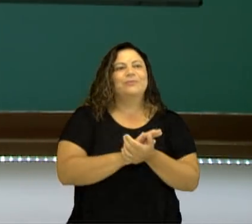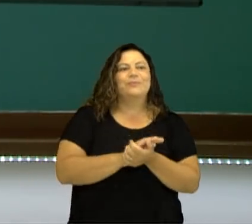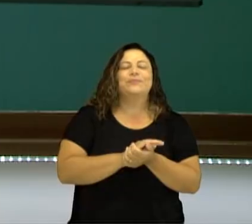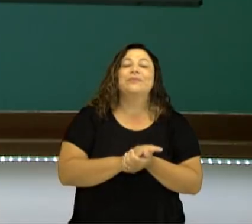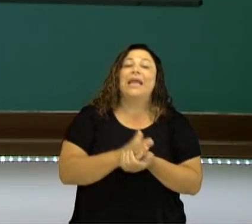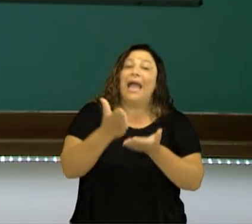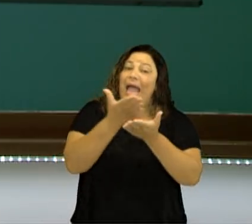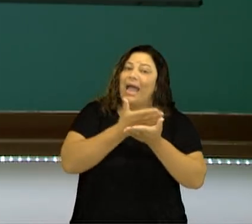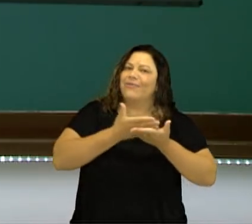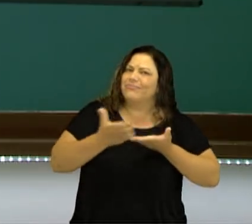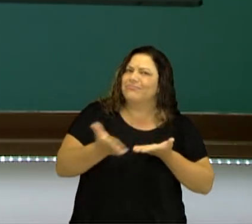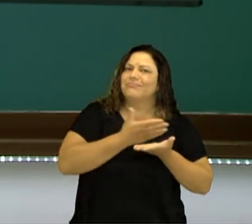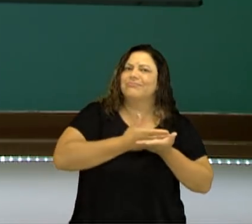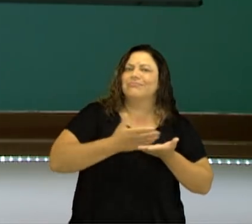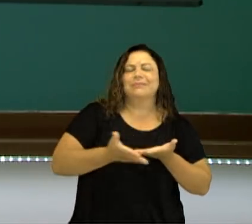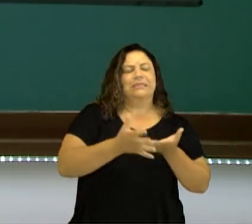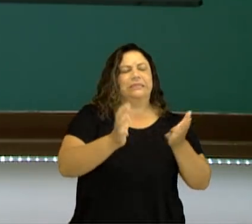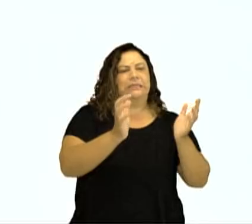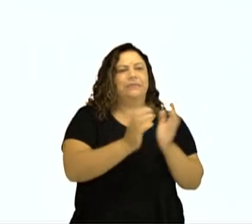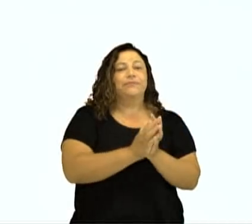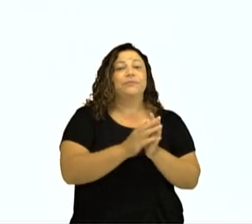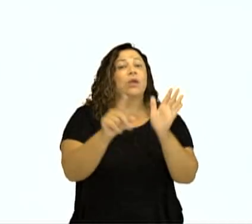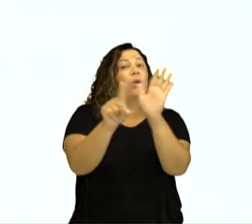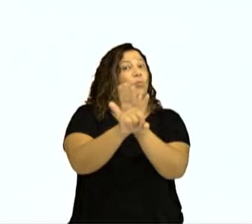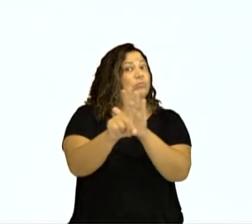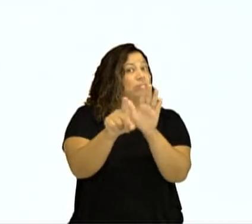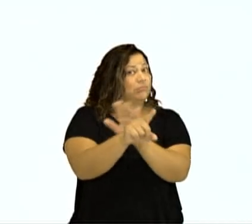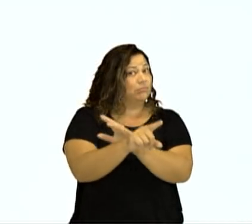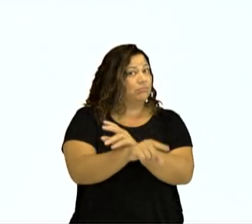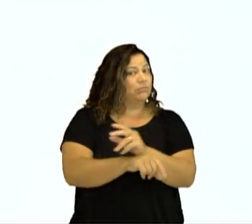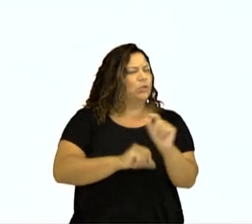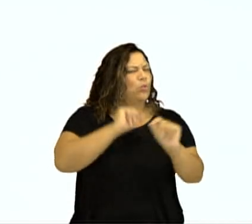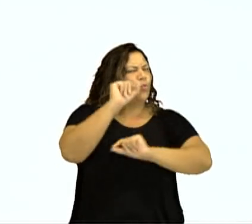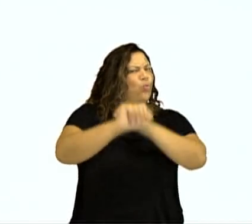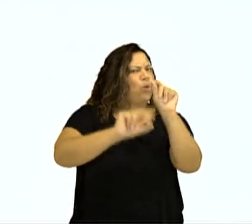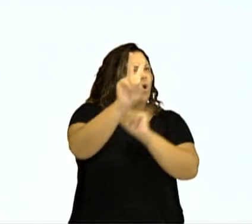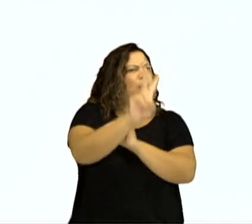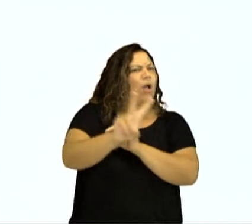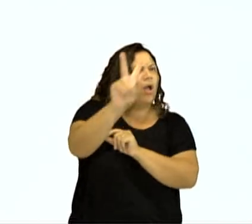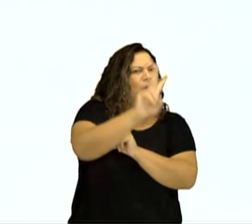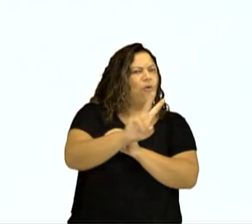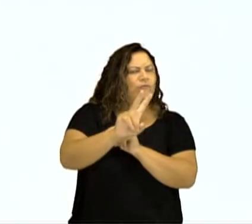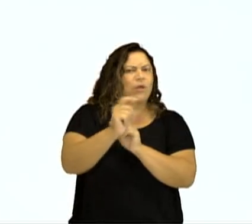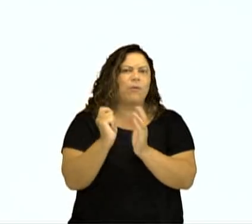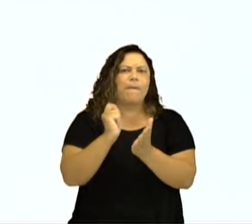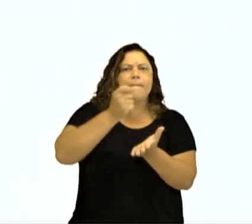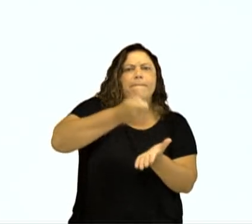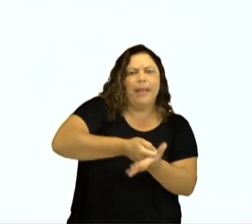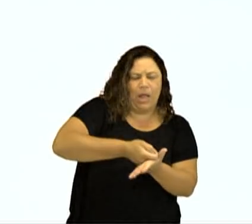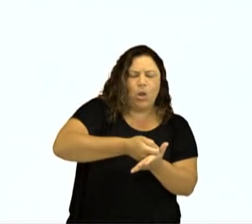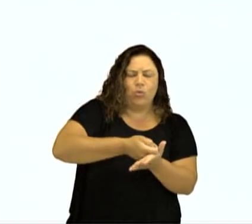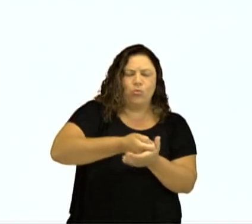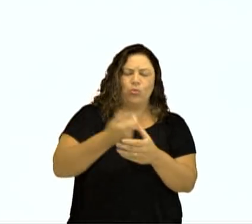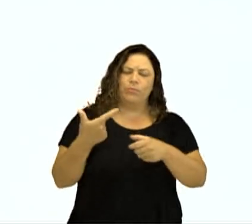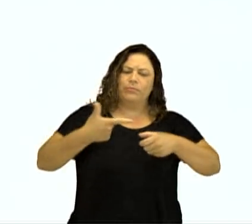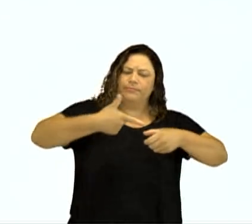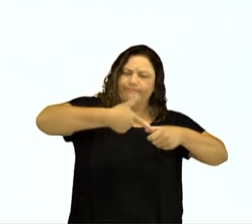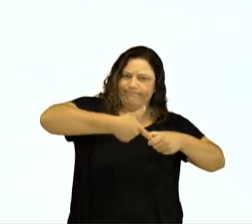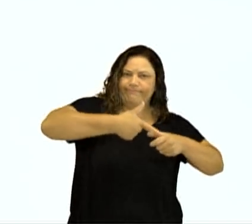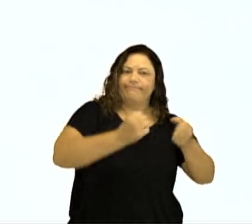Inicialmente, vamos falar aqui com duas perguntinhas. Qual o valor pago para encher o tanque de combustível de um